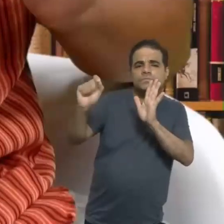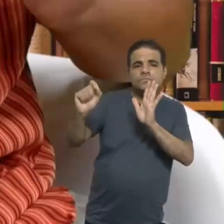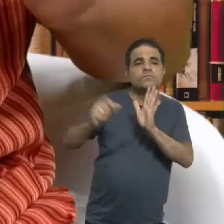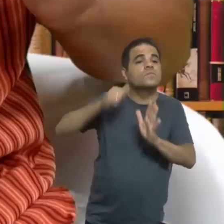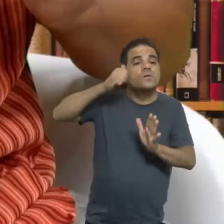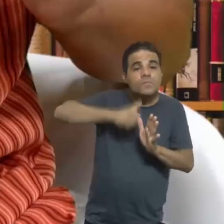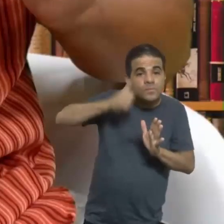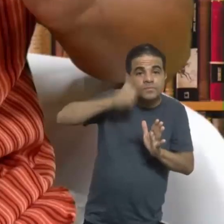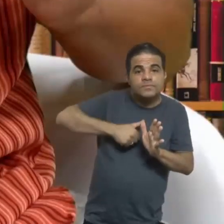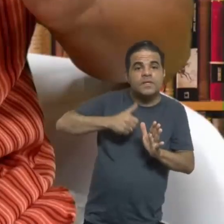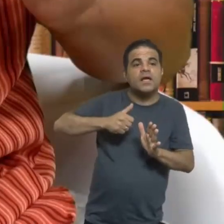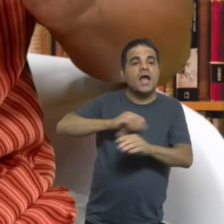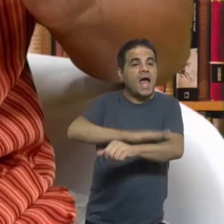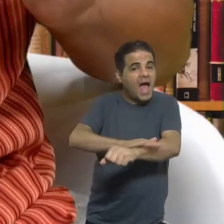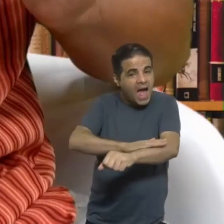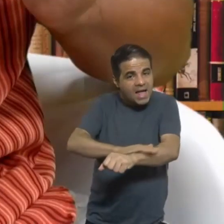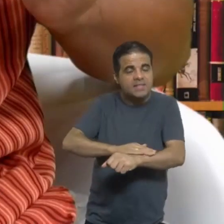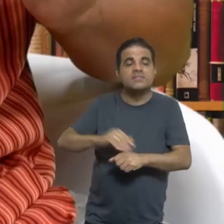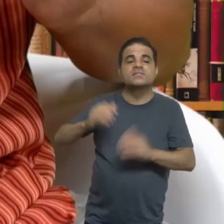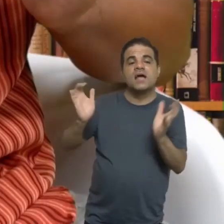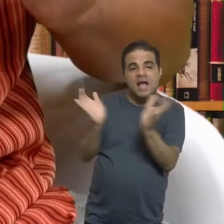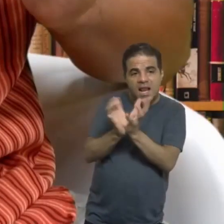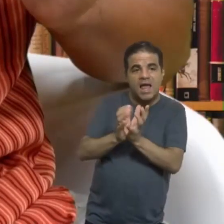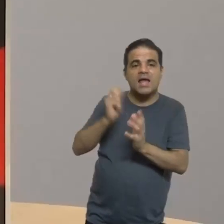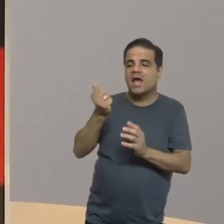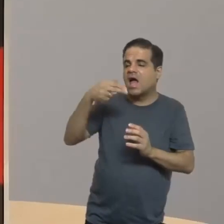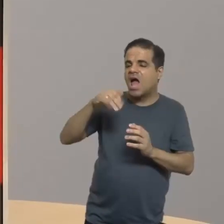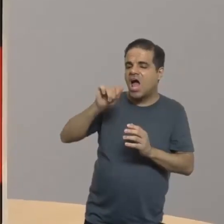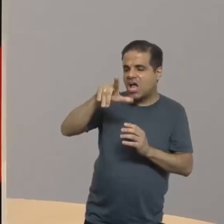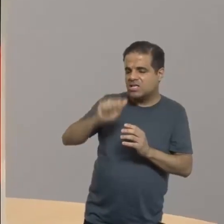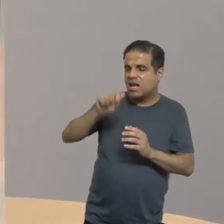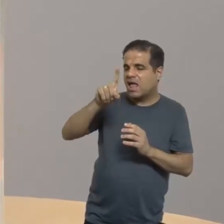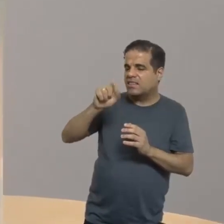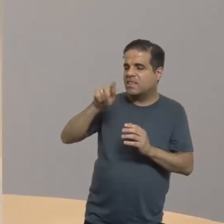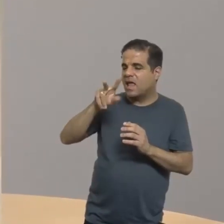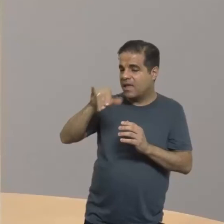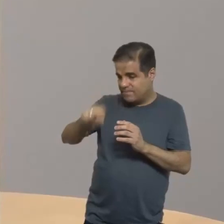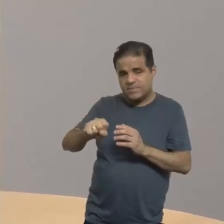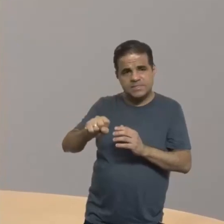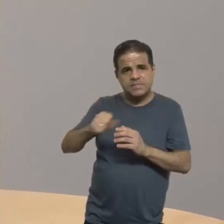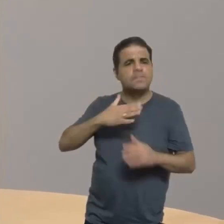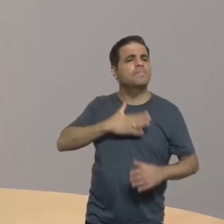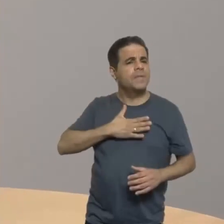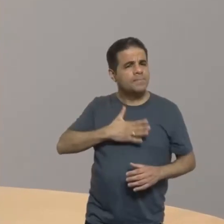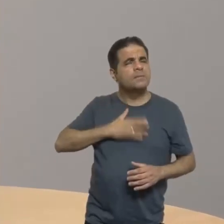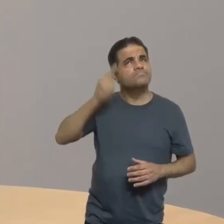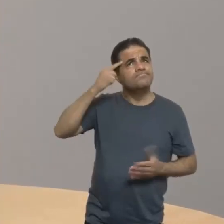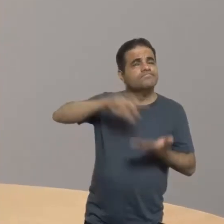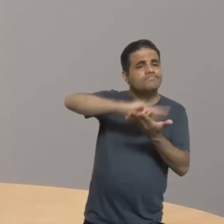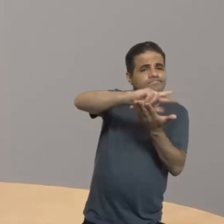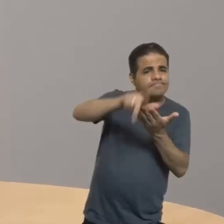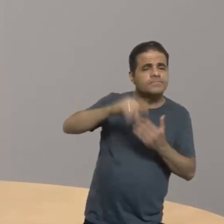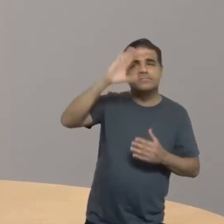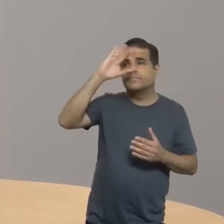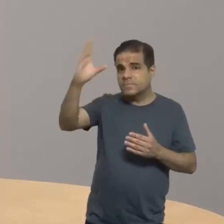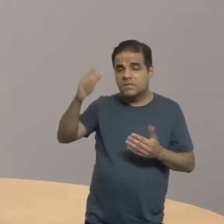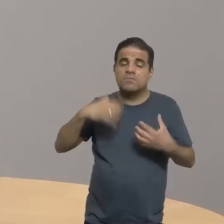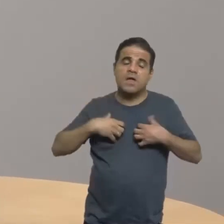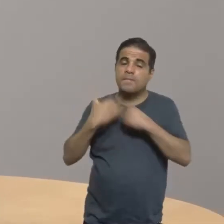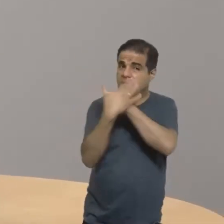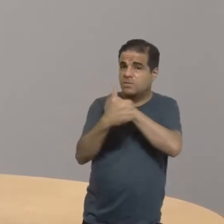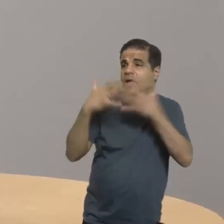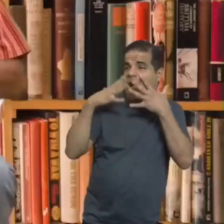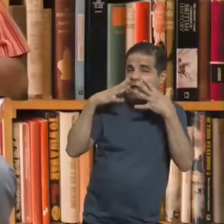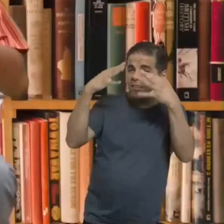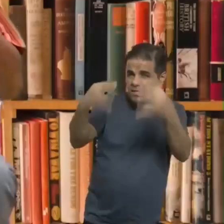o mulheres raça e classe Angela Davis para mim uma das características principais E o que mais